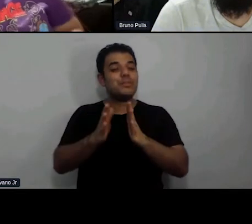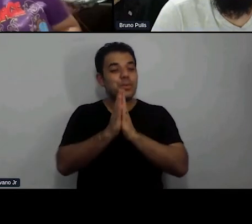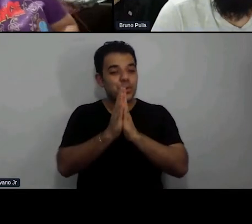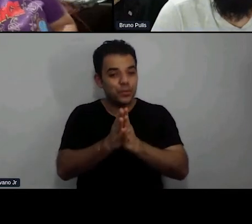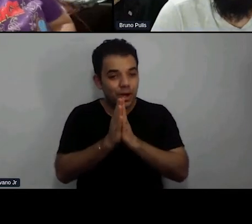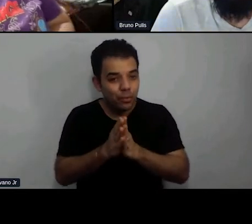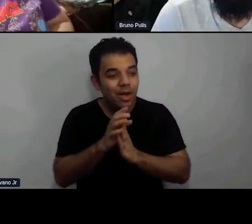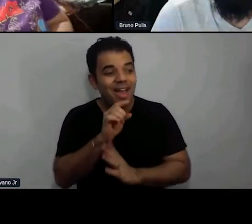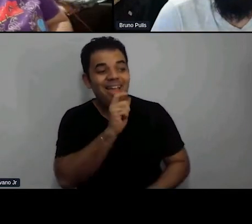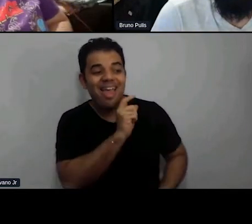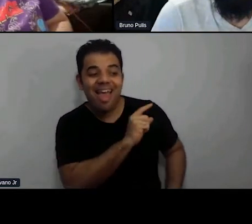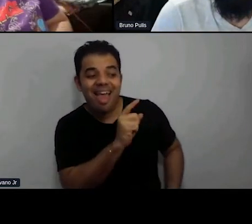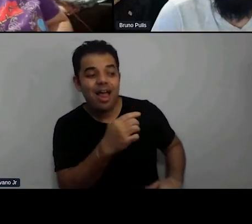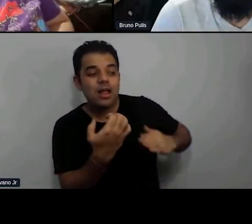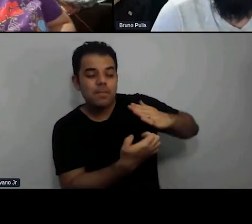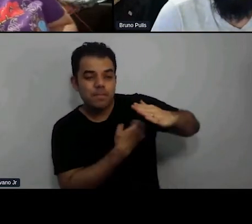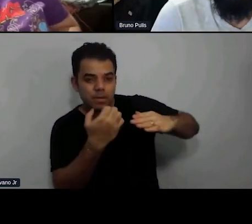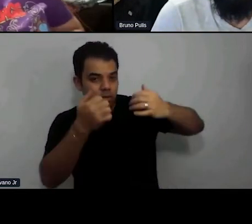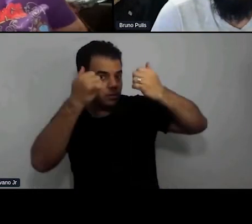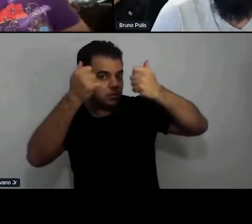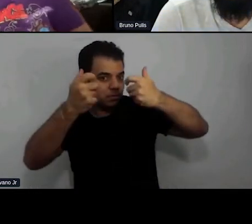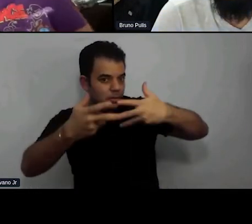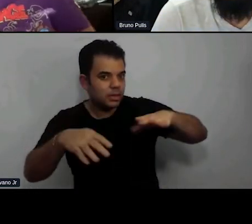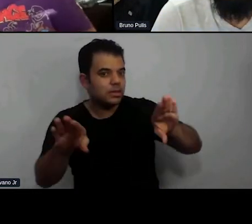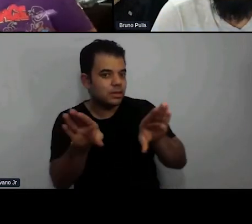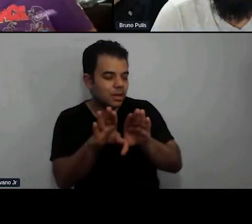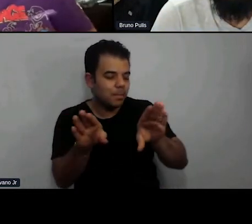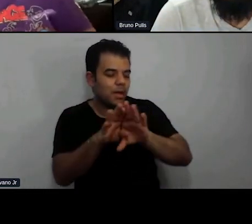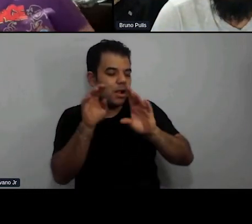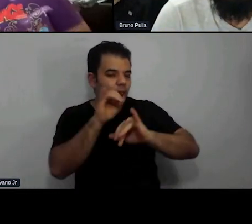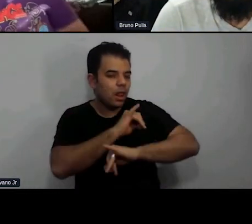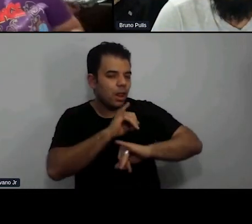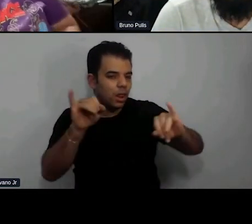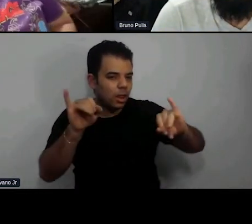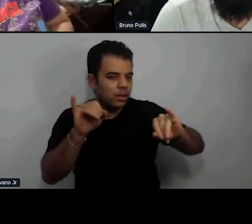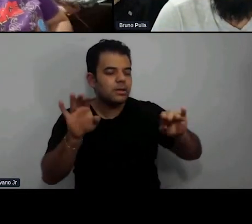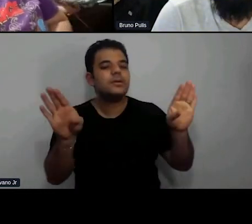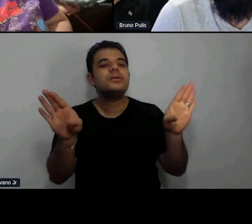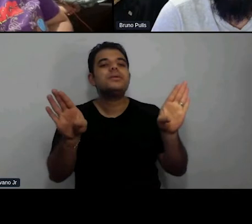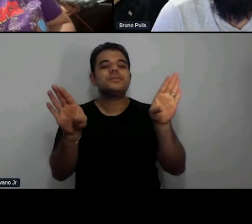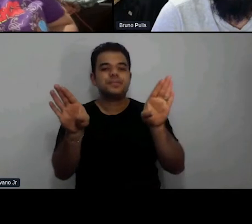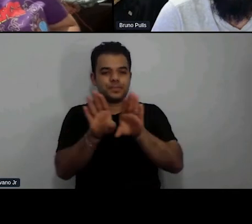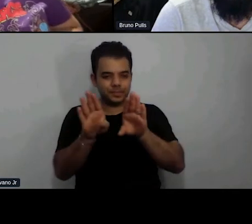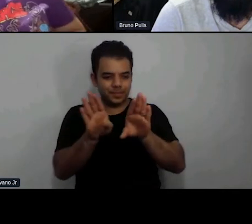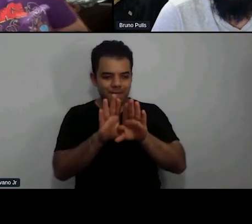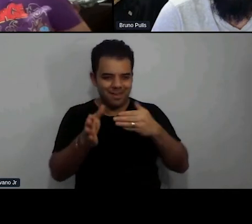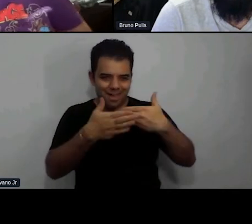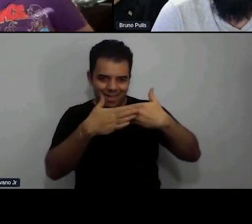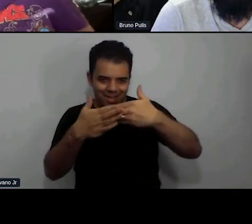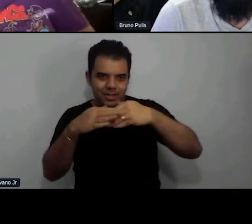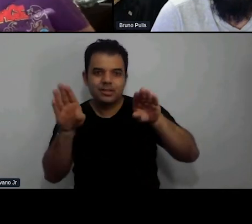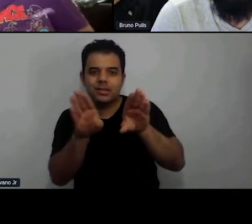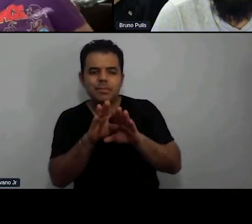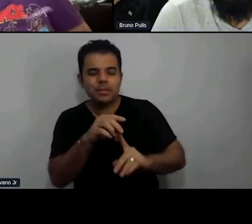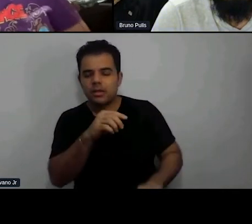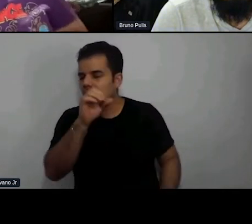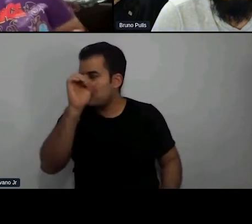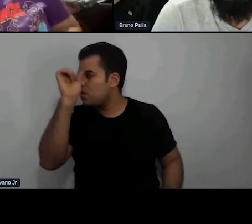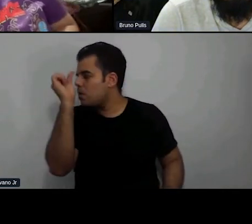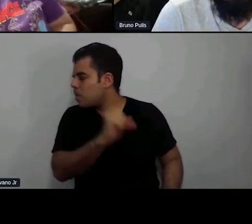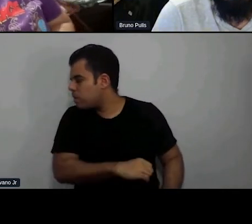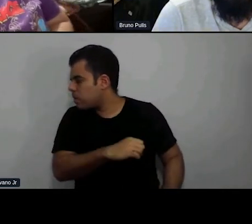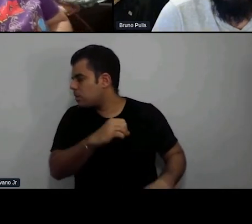que são esses overlays e quão mal eles fazem para a